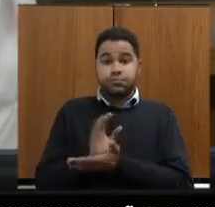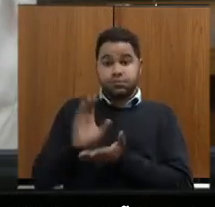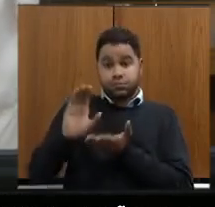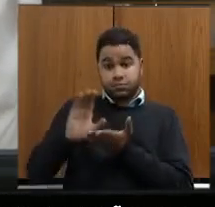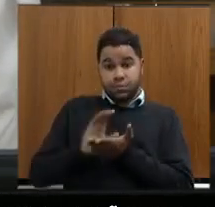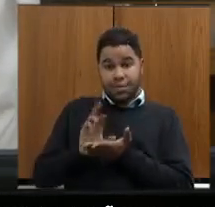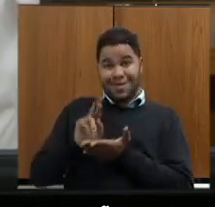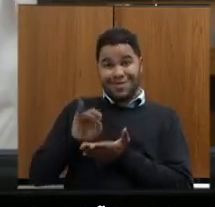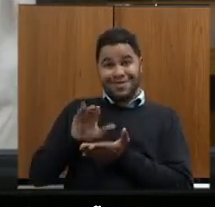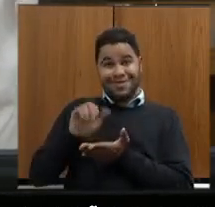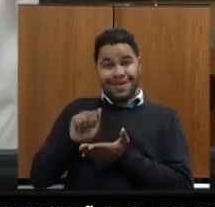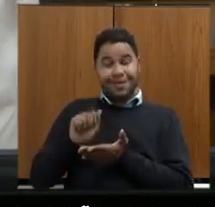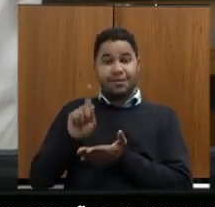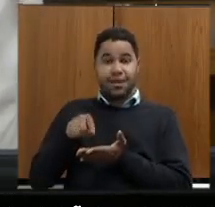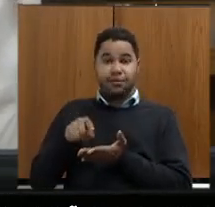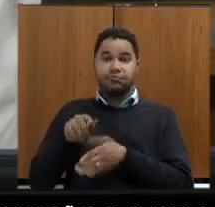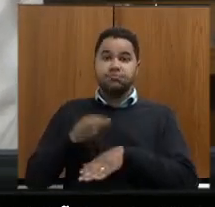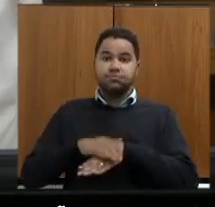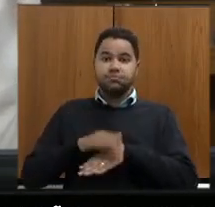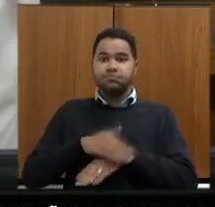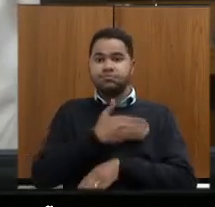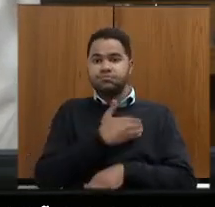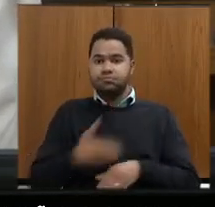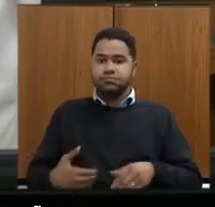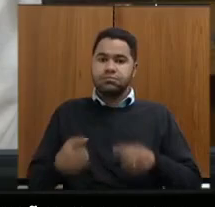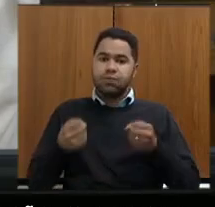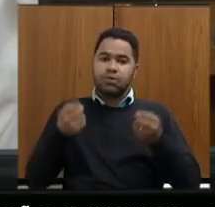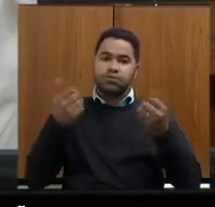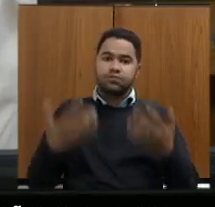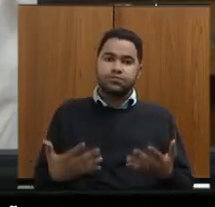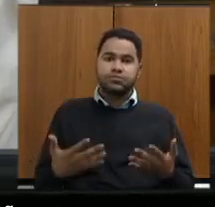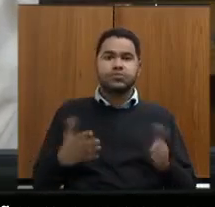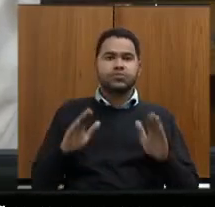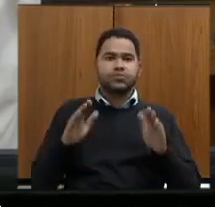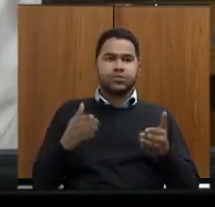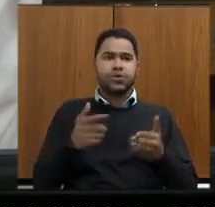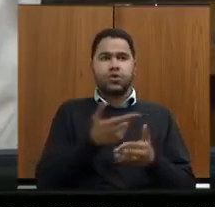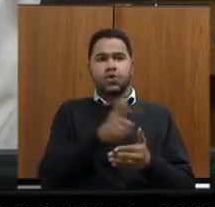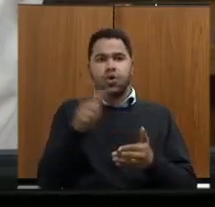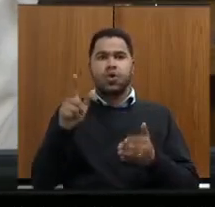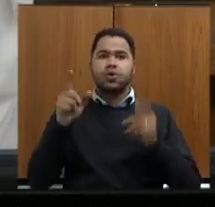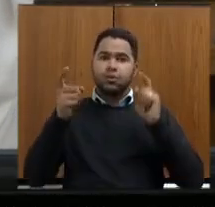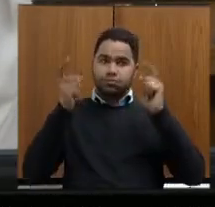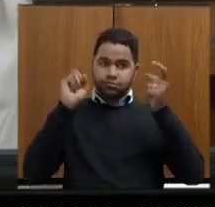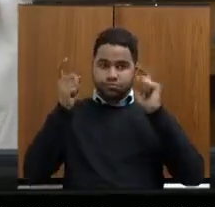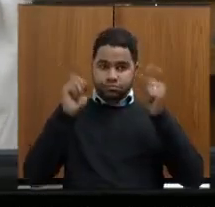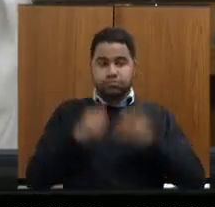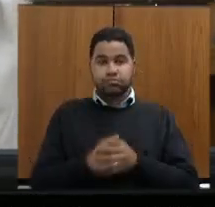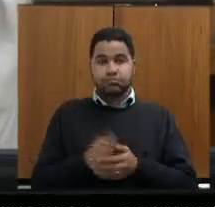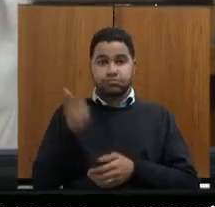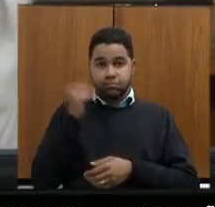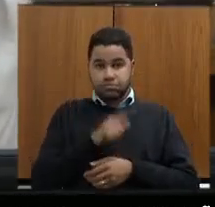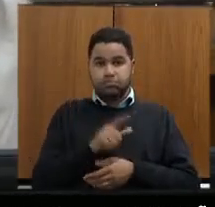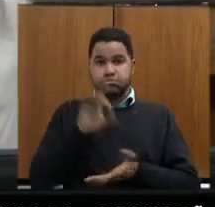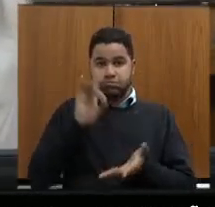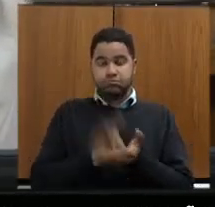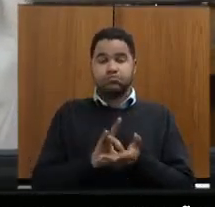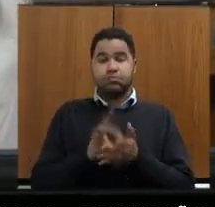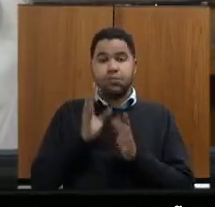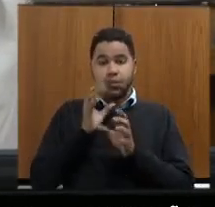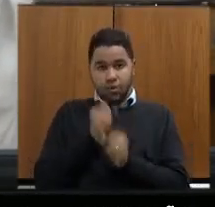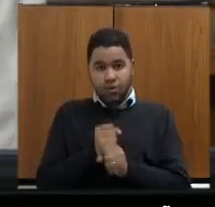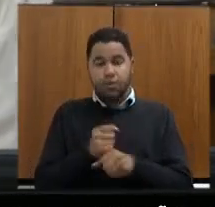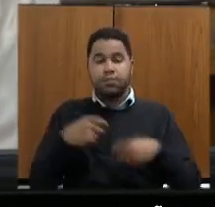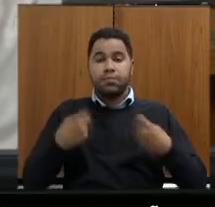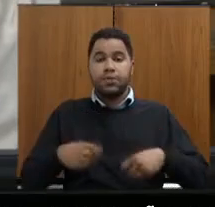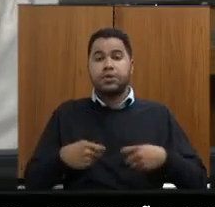Existe sim uma clareza muito forte do governo que eu posso explicitar aqui já explícito em outras ocasiões que para que a gente consiga fechar nossa conta não